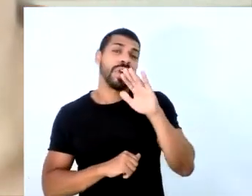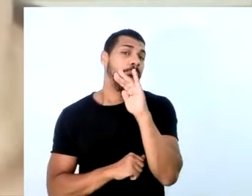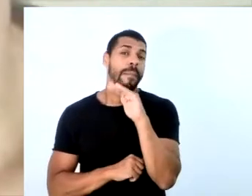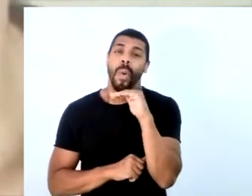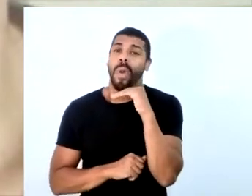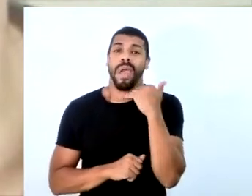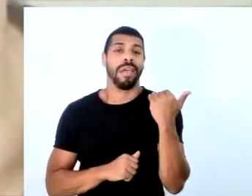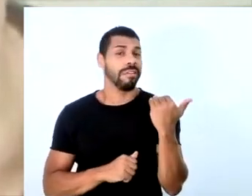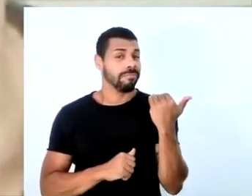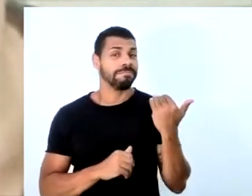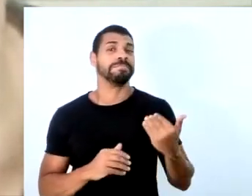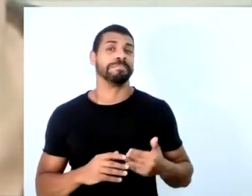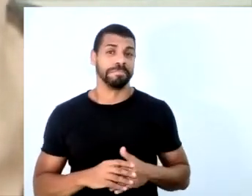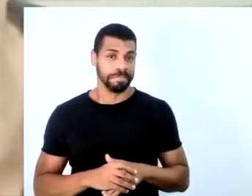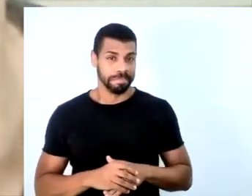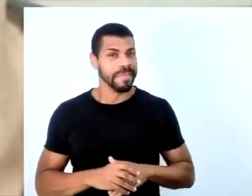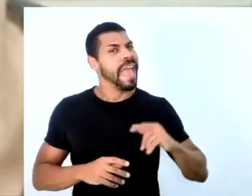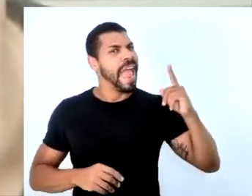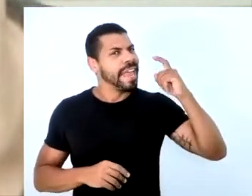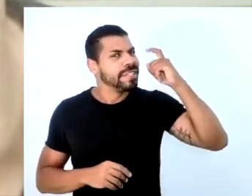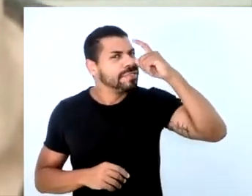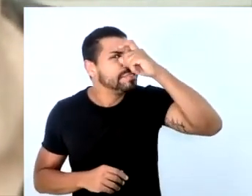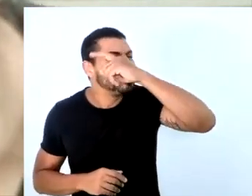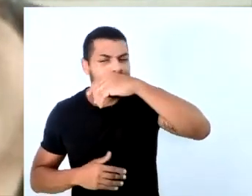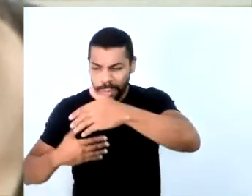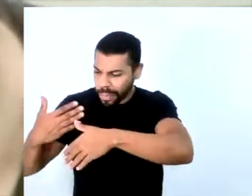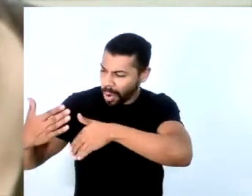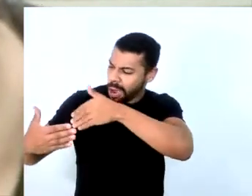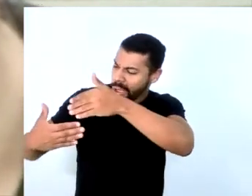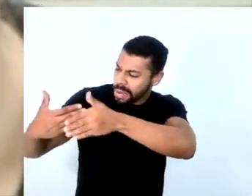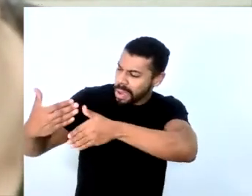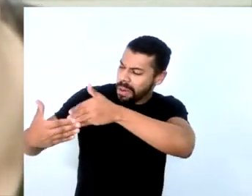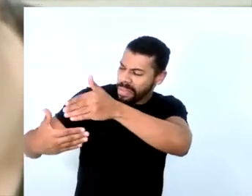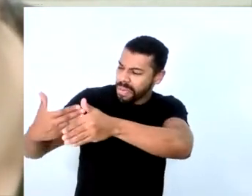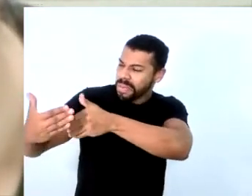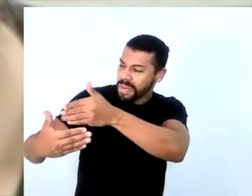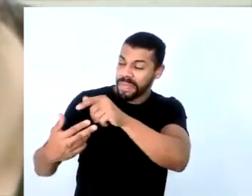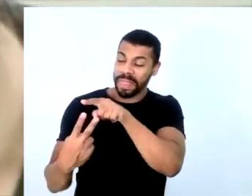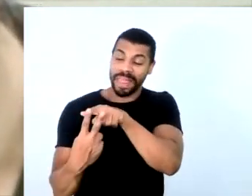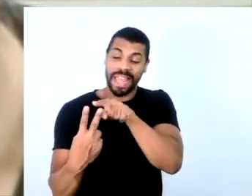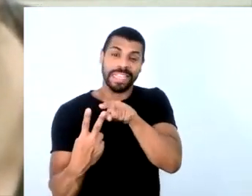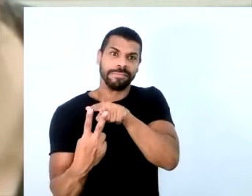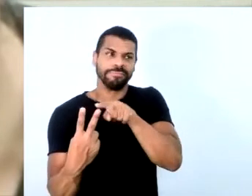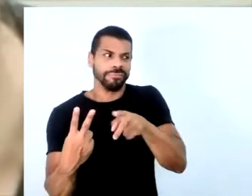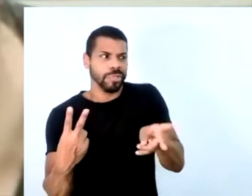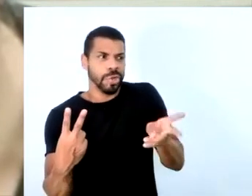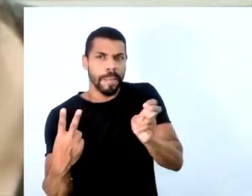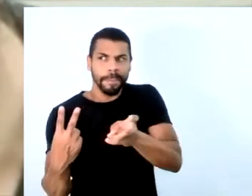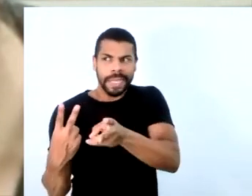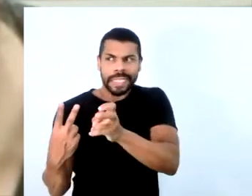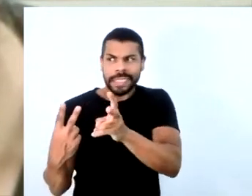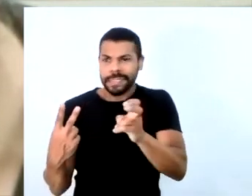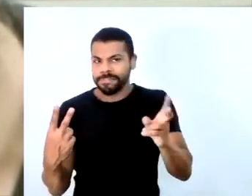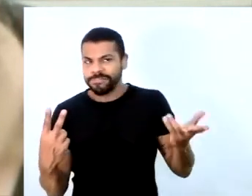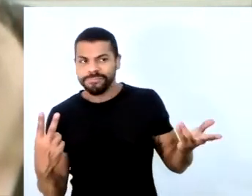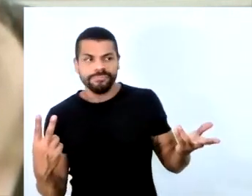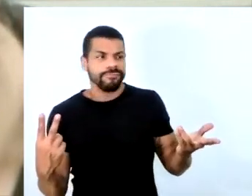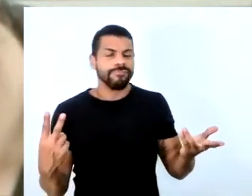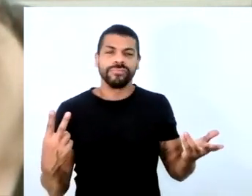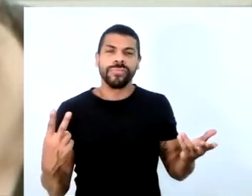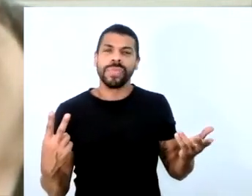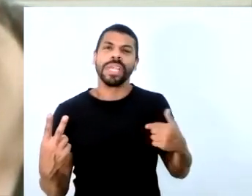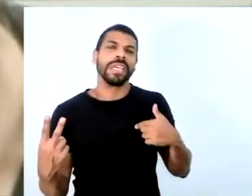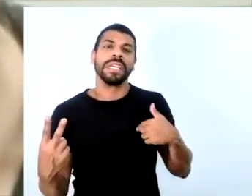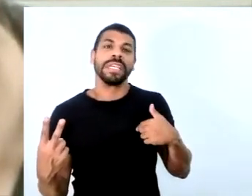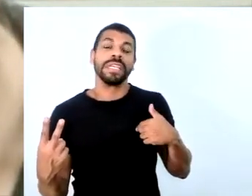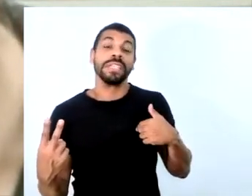Castro, Rogéria, sabe? Essas mulheres que nos deixaram. Então, assim, é difícil no processo, principalmente nesses dois que eu